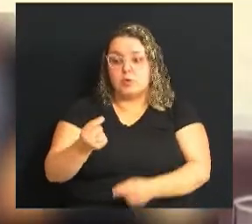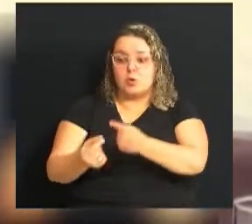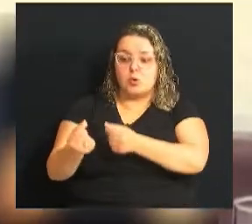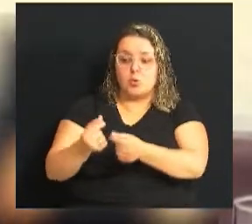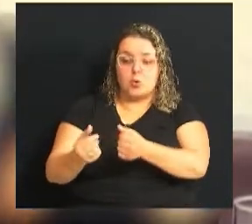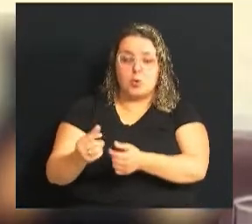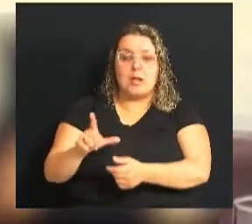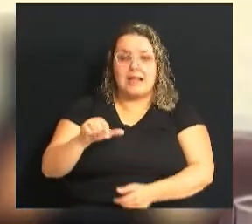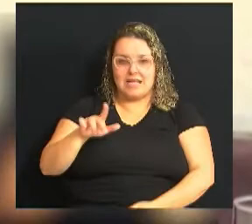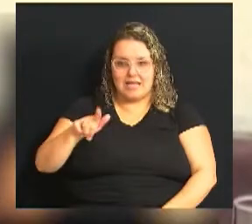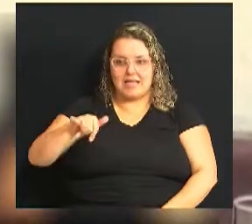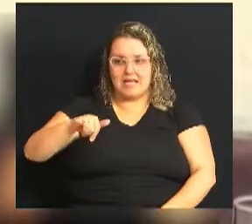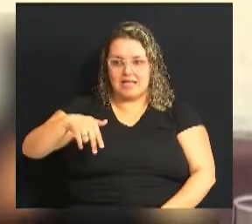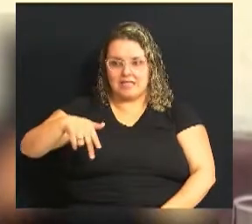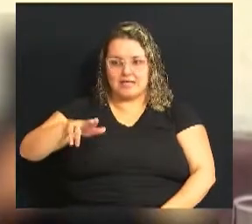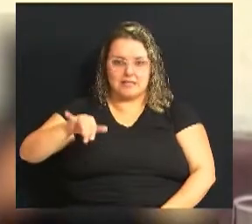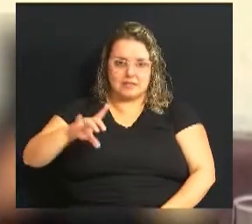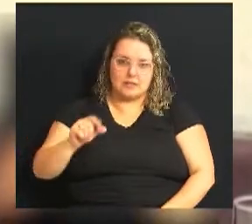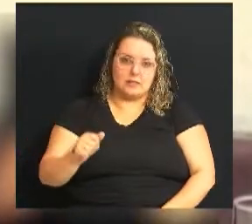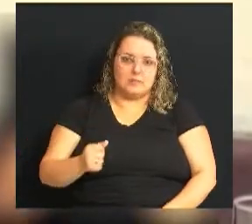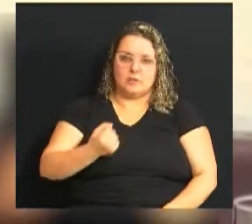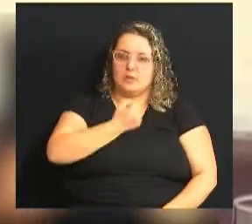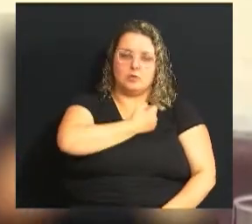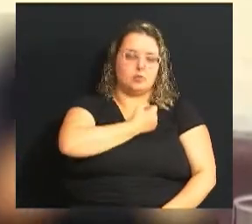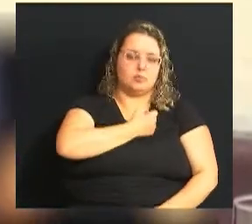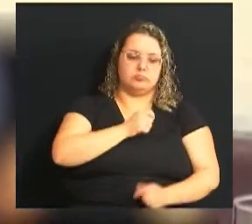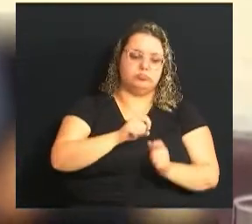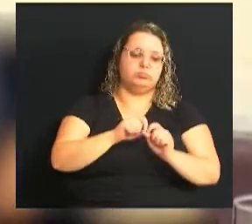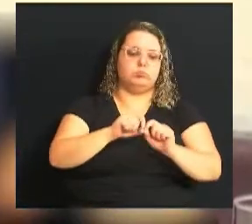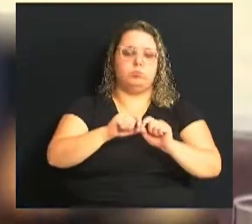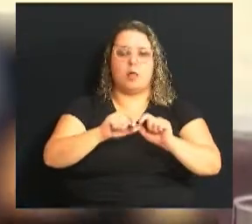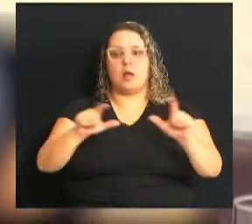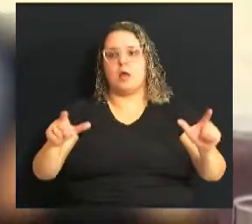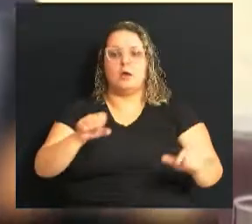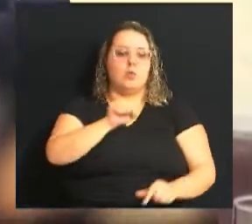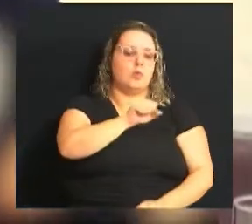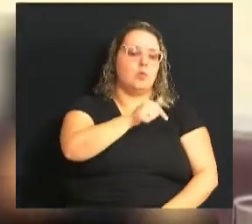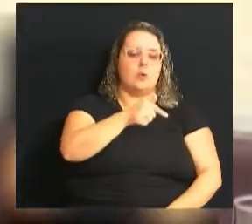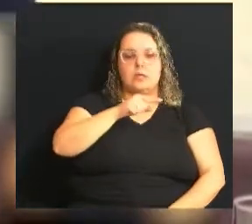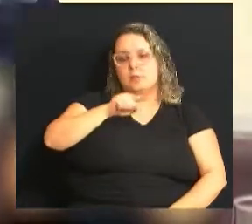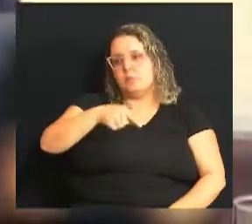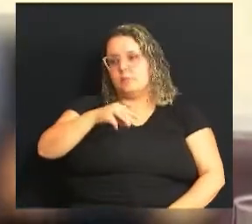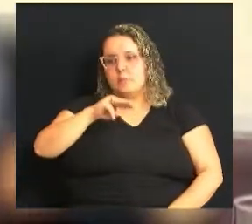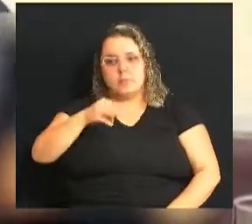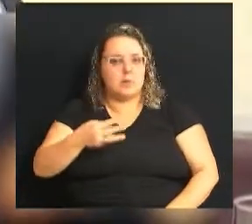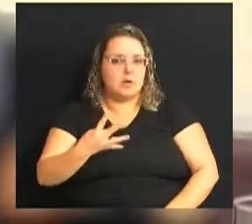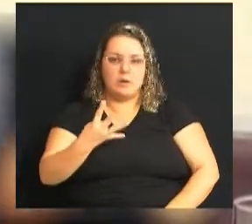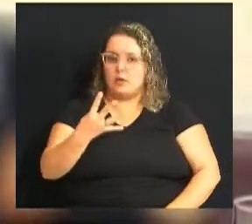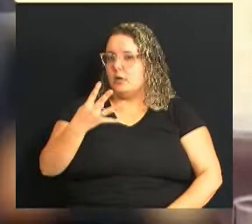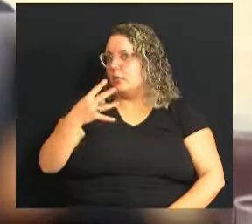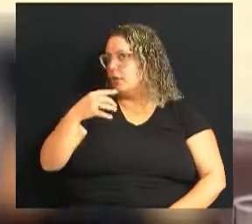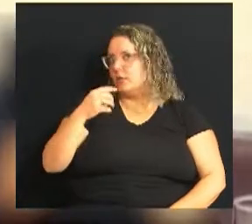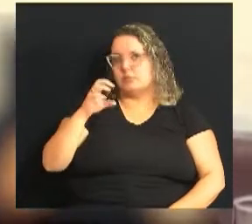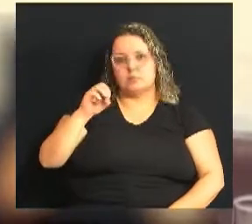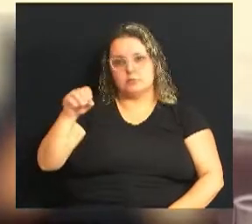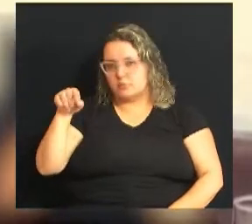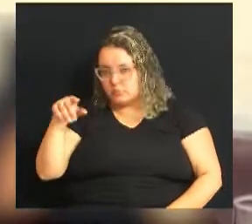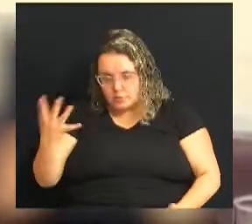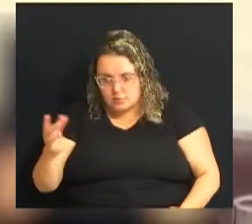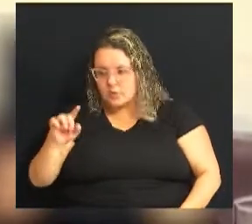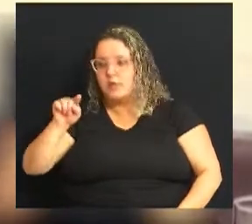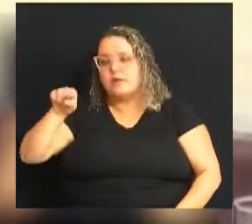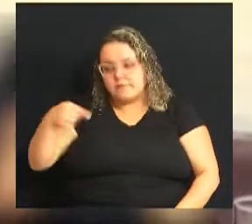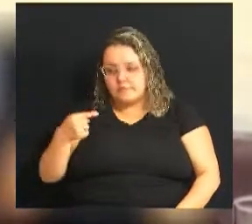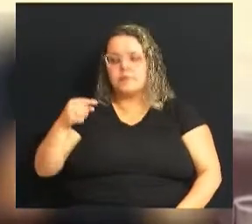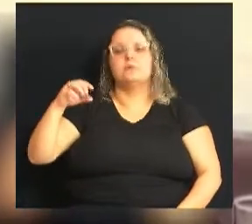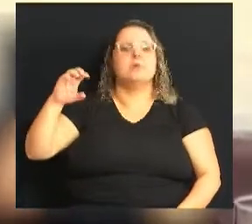número exato, né? Vai dar provavelmente 87 milhões, 400 e tantos mil, não sei quanto, e X centavos,